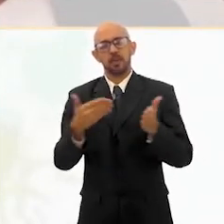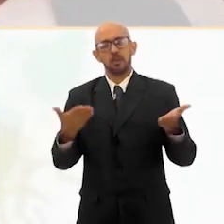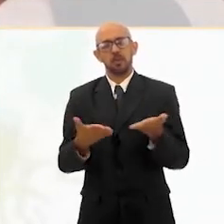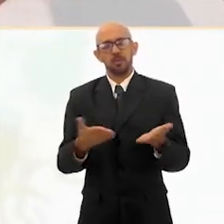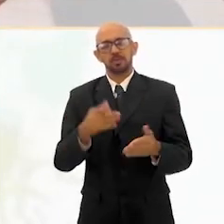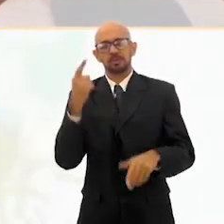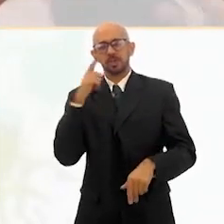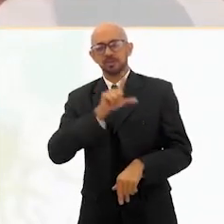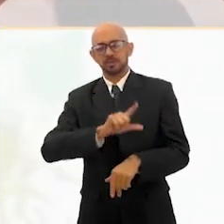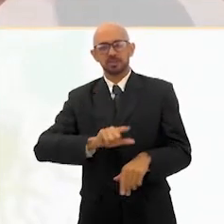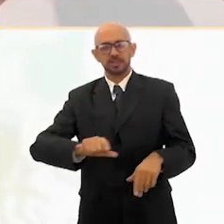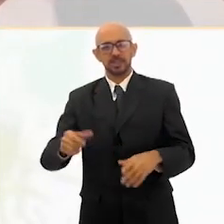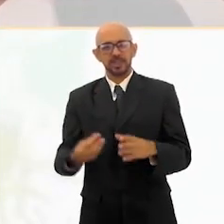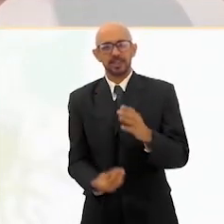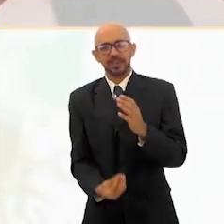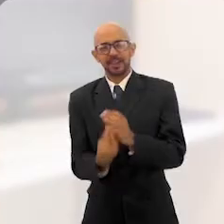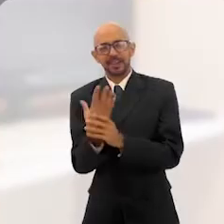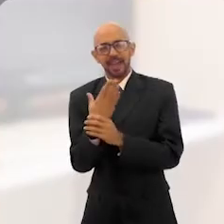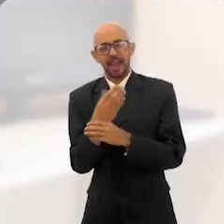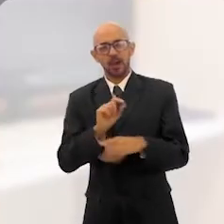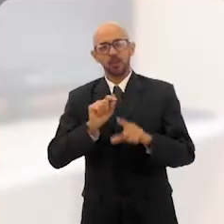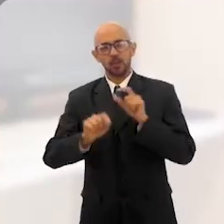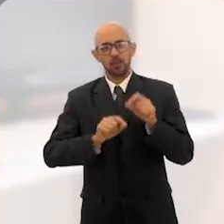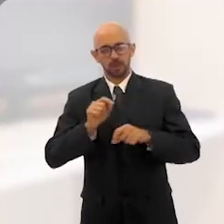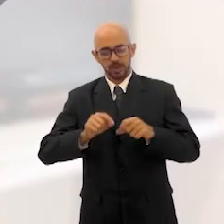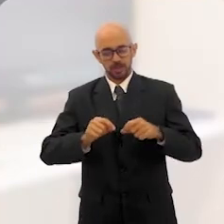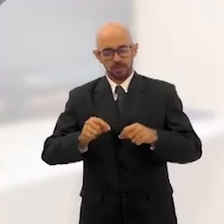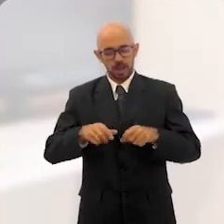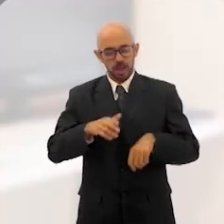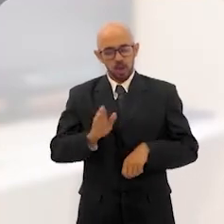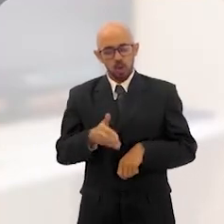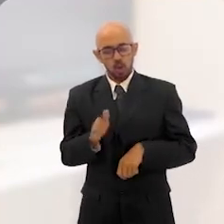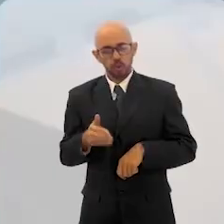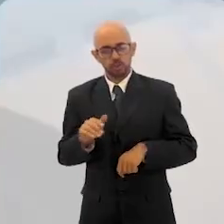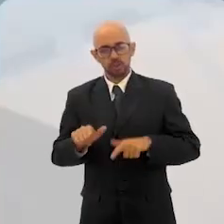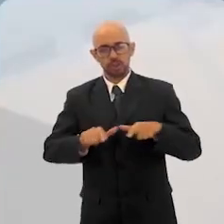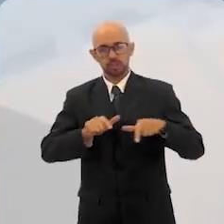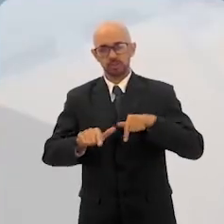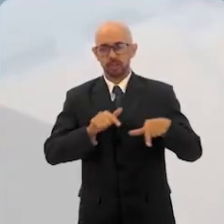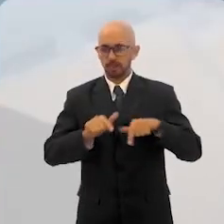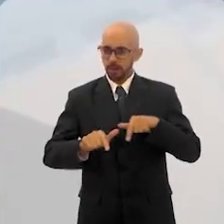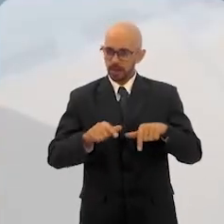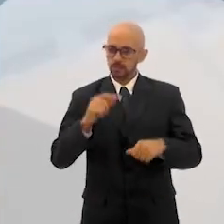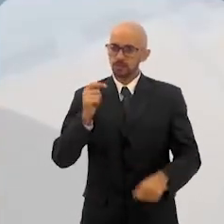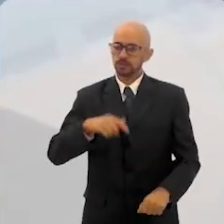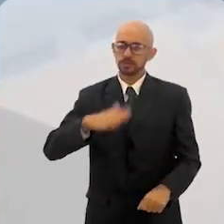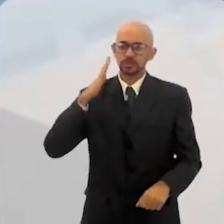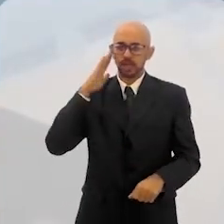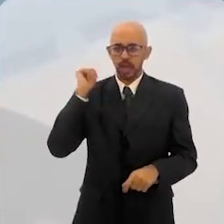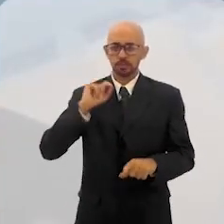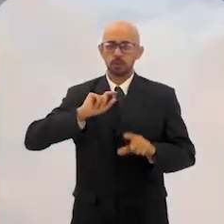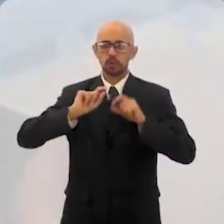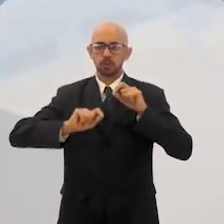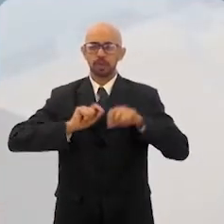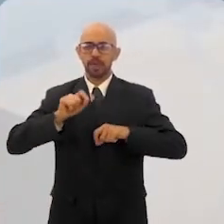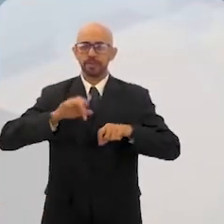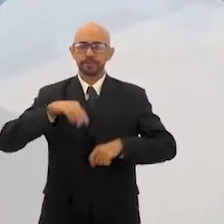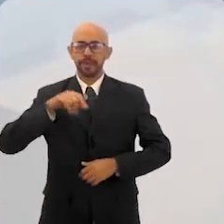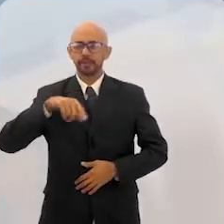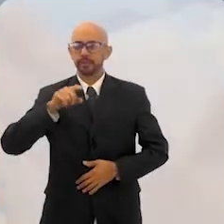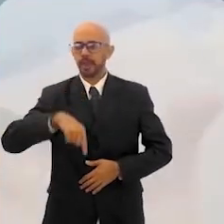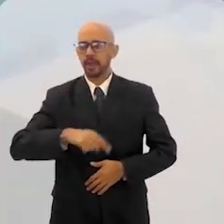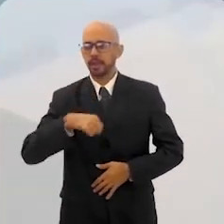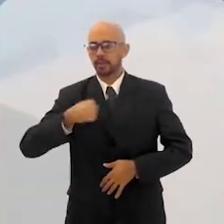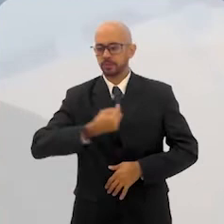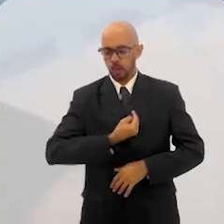conseguir certeza. estabelecer uma rotina de trabalho que saiba exatamente quem é a